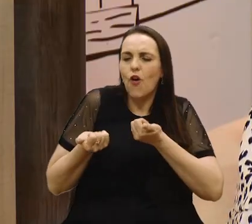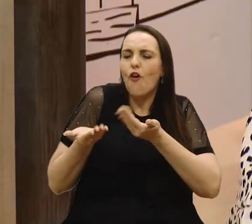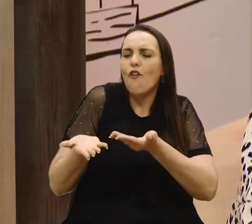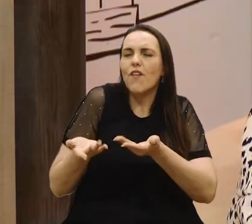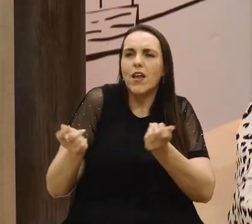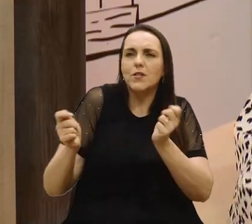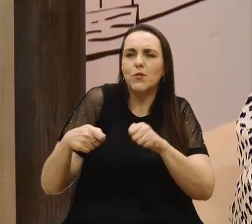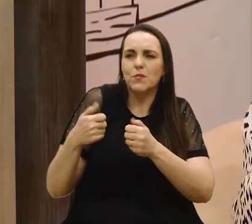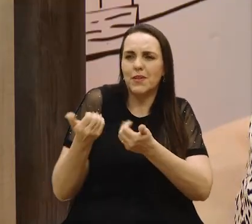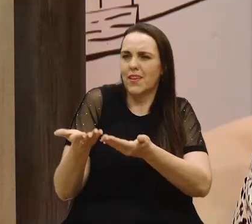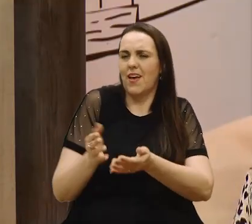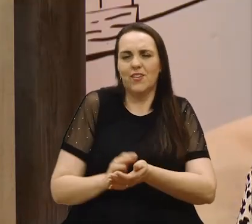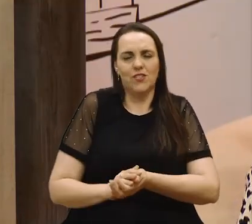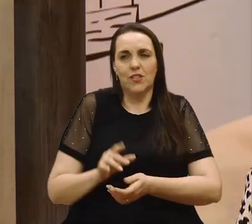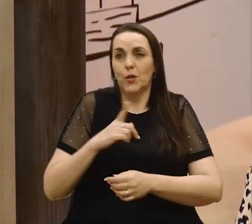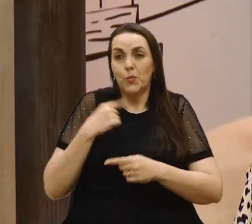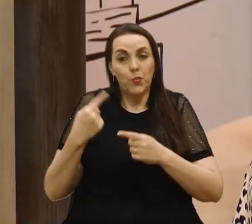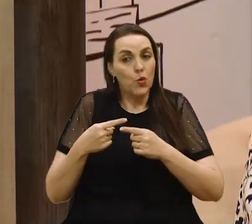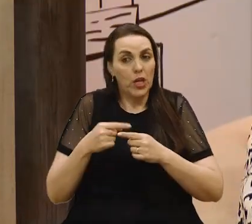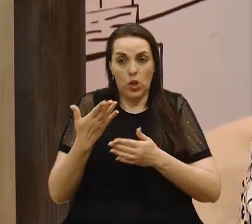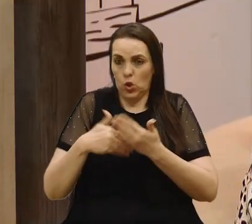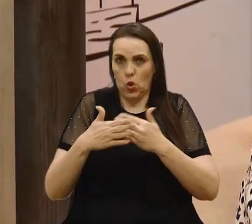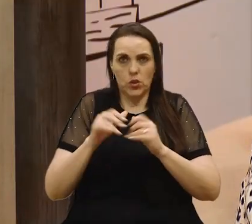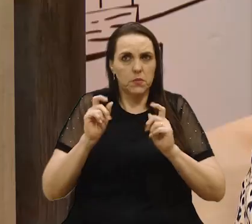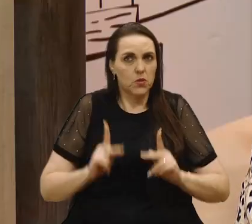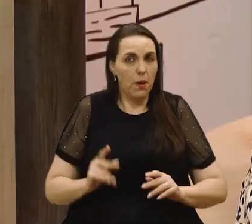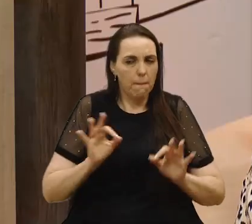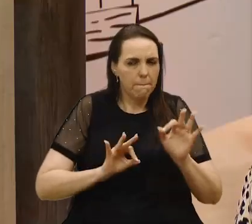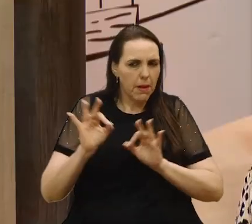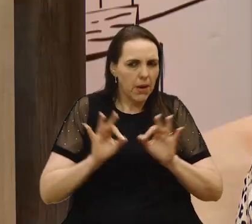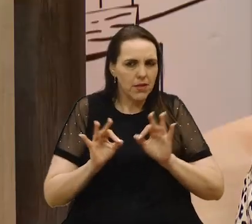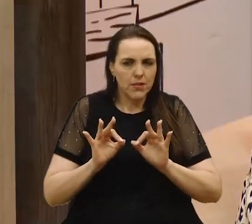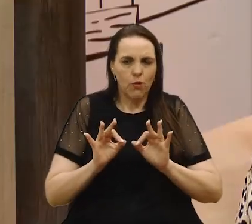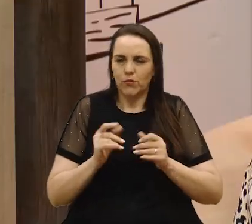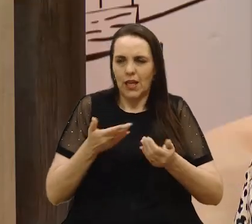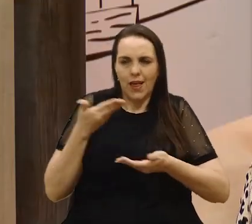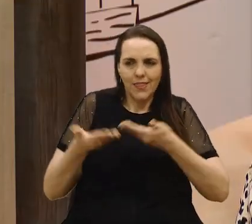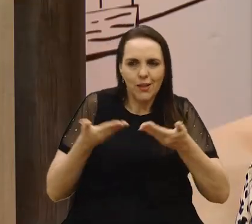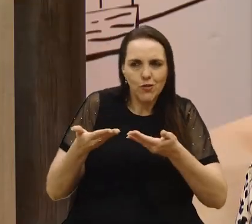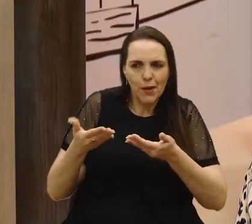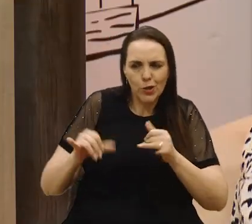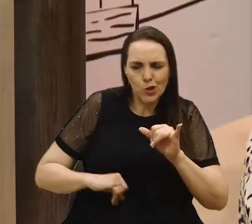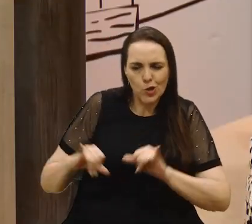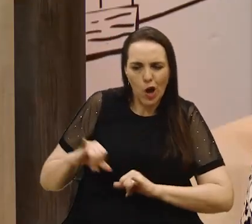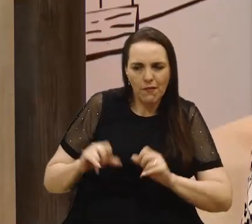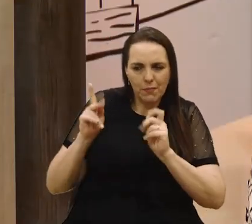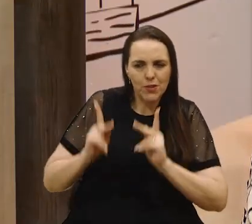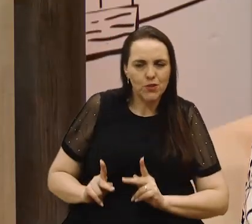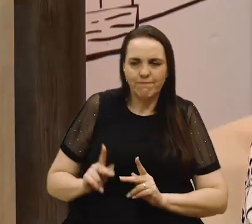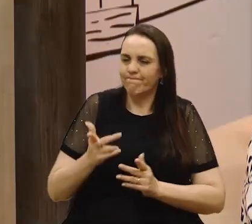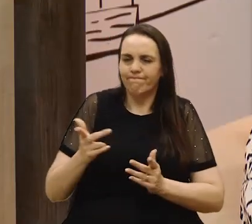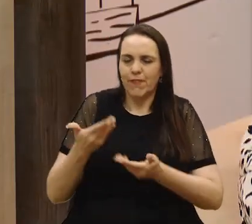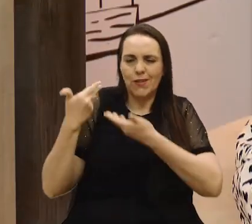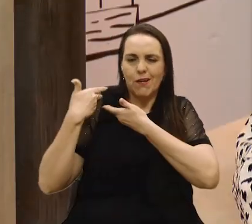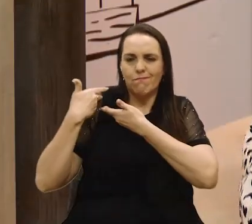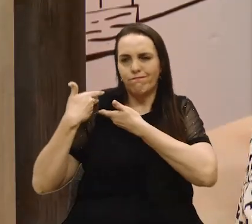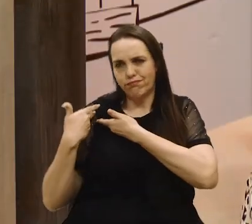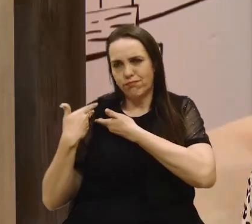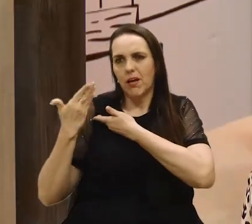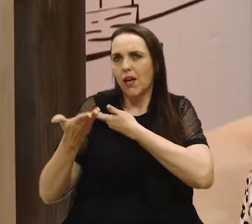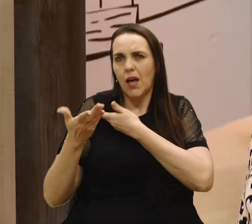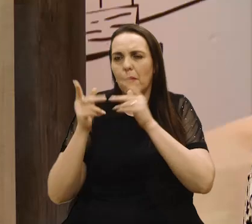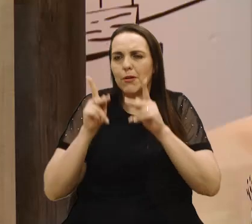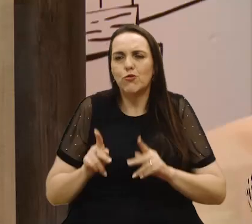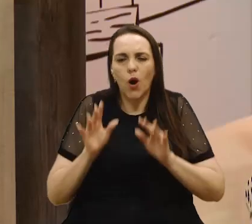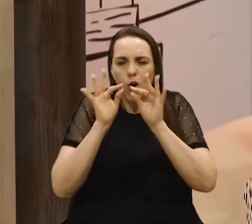oferece o que for possível oferecer, porque nem todo mundo é preparado para atender alguém em sofrimento. Tu não pode colocar nas costas de